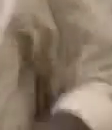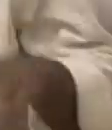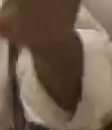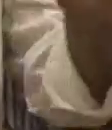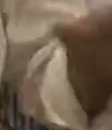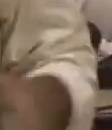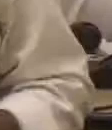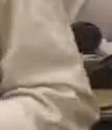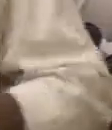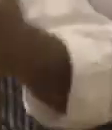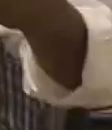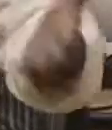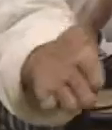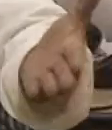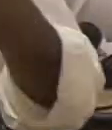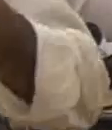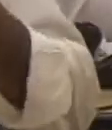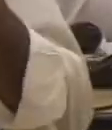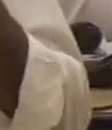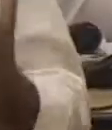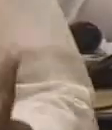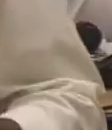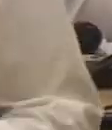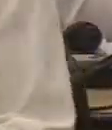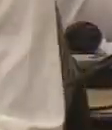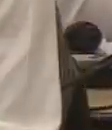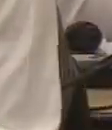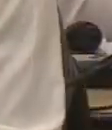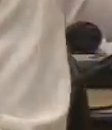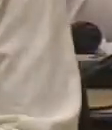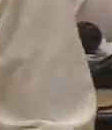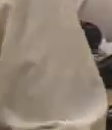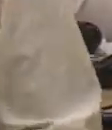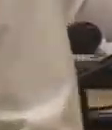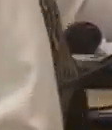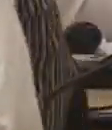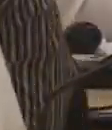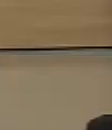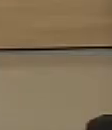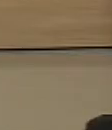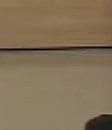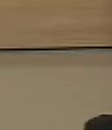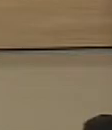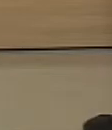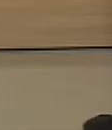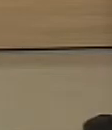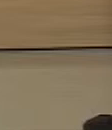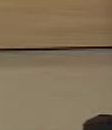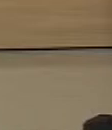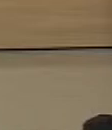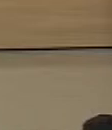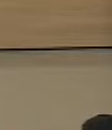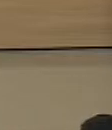anos não vai mais trabalhar. Gostaríamos que não fosse assim. Obrigado.